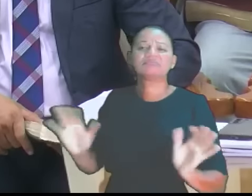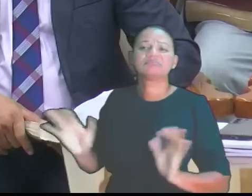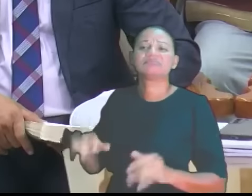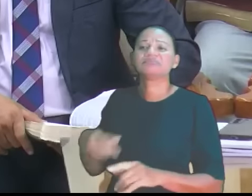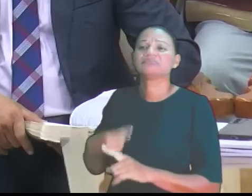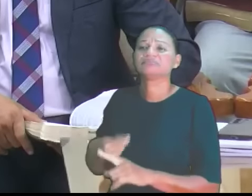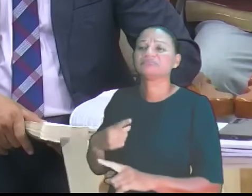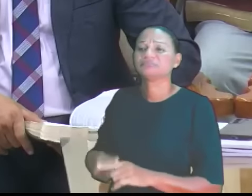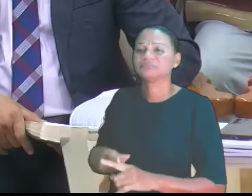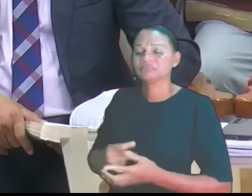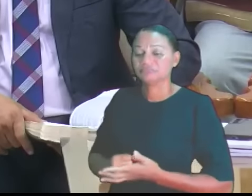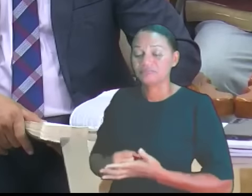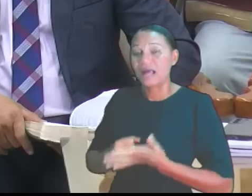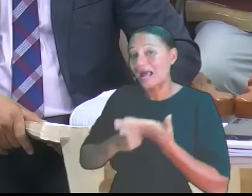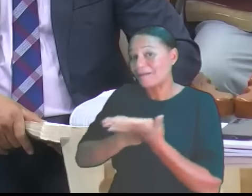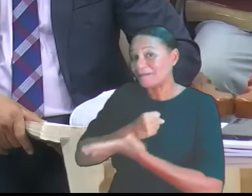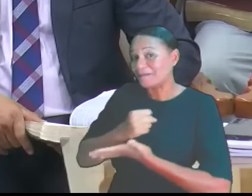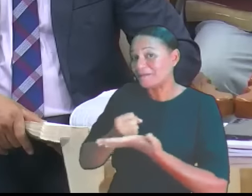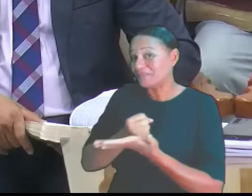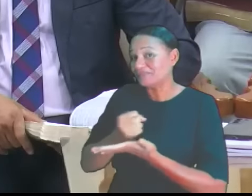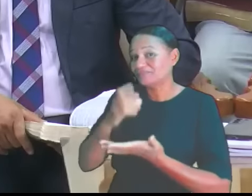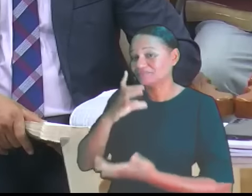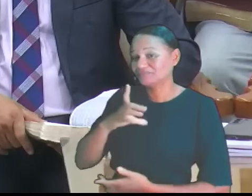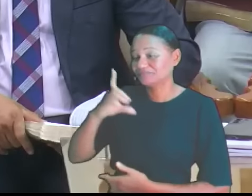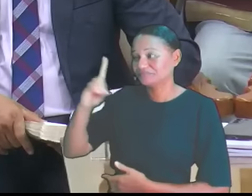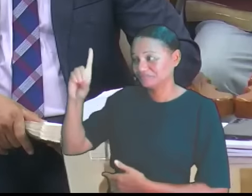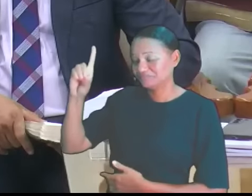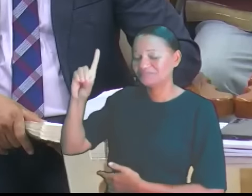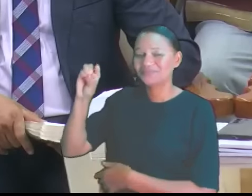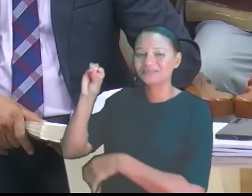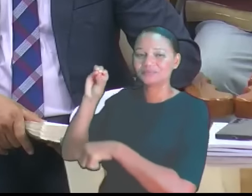Porque o princípio para Deus ser provedor